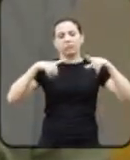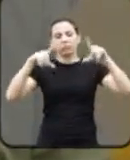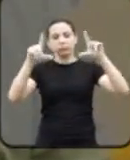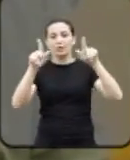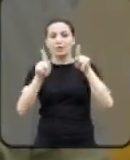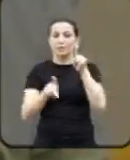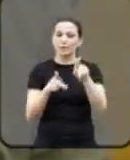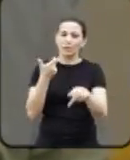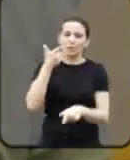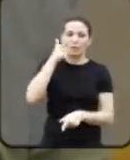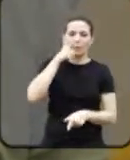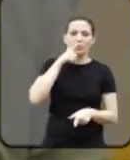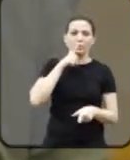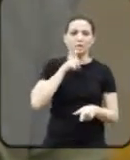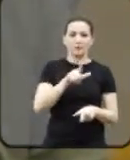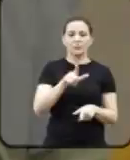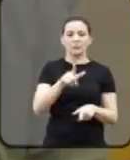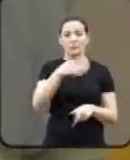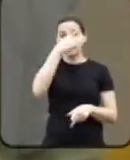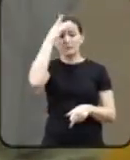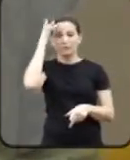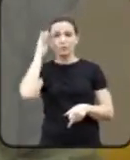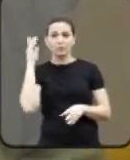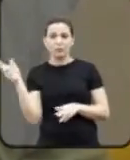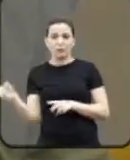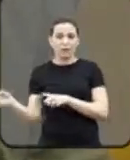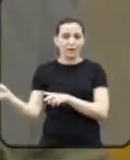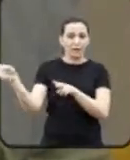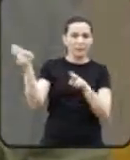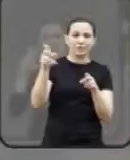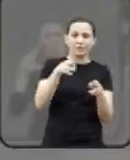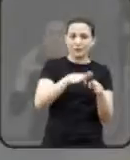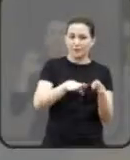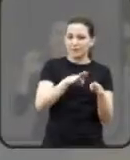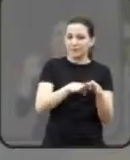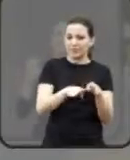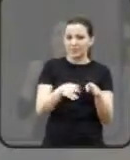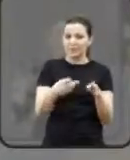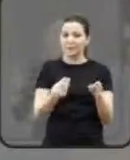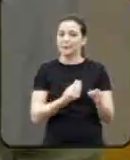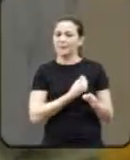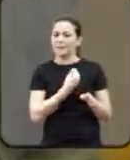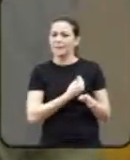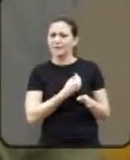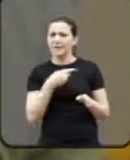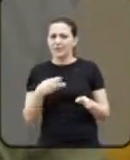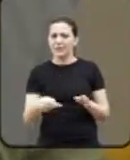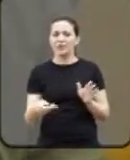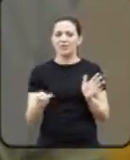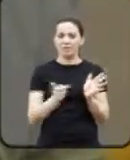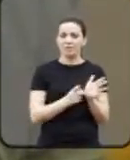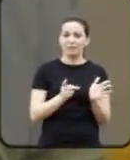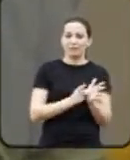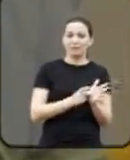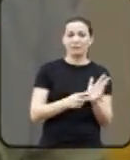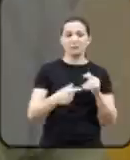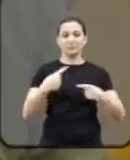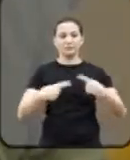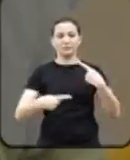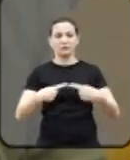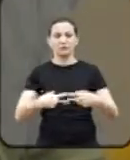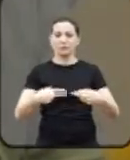que a população está conseguindo, aquele que não queria vir para a Câmara, porque antes você tinha que vir pessoalmente para assistir uma sessão, por exemplo,